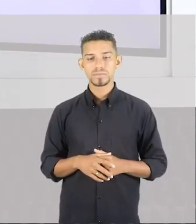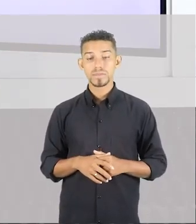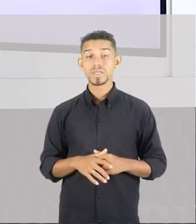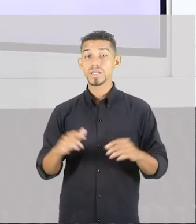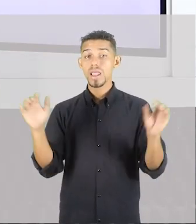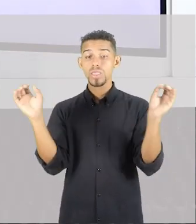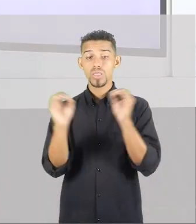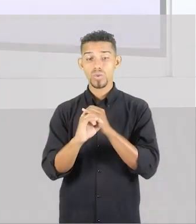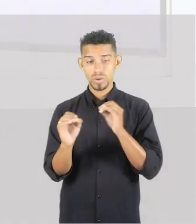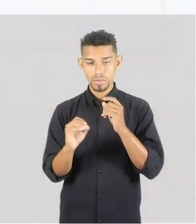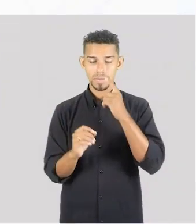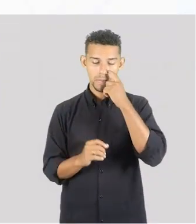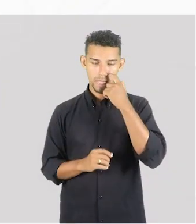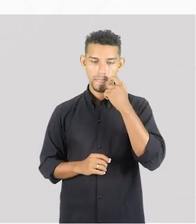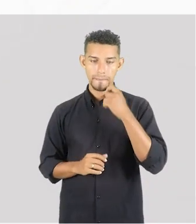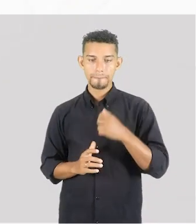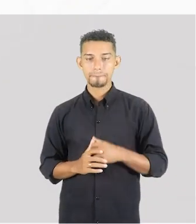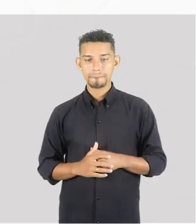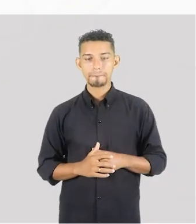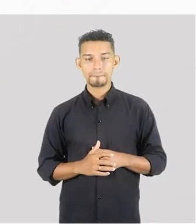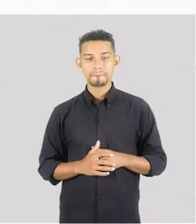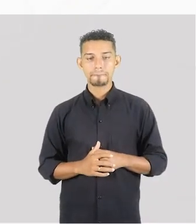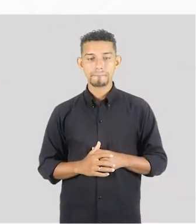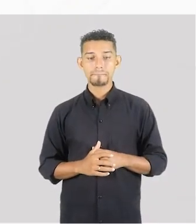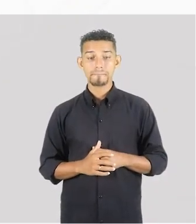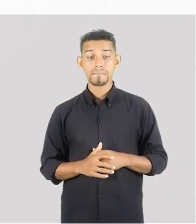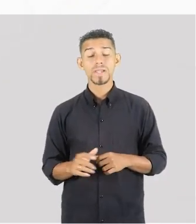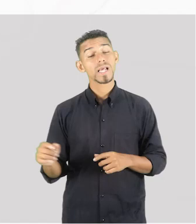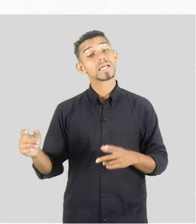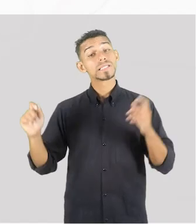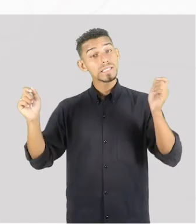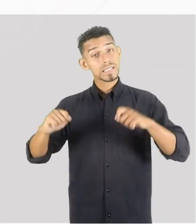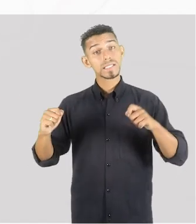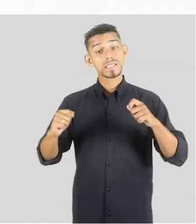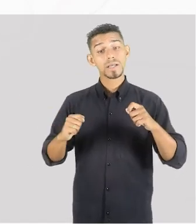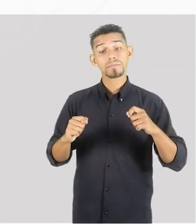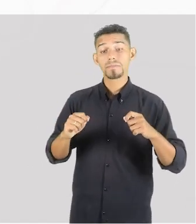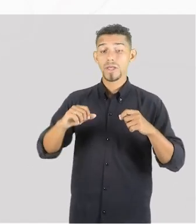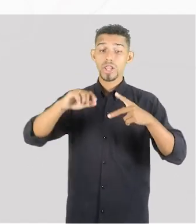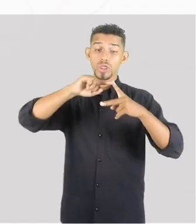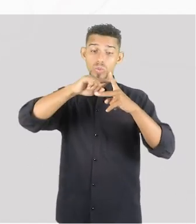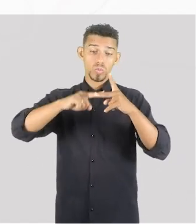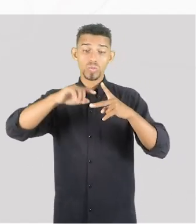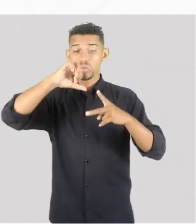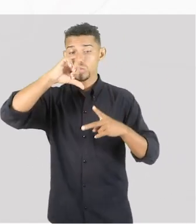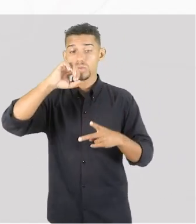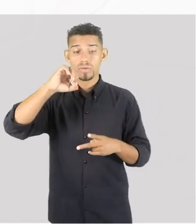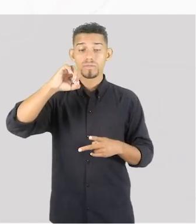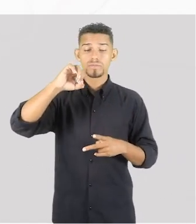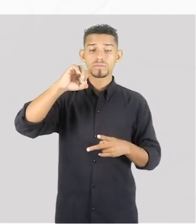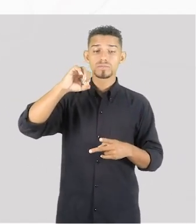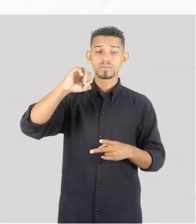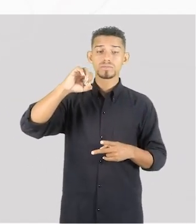nula. Tá? E se for lançada perpendicularmente às linhas de campo?